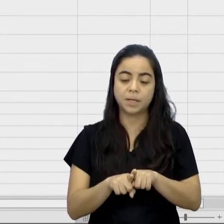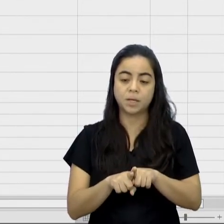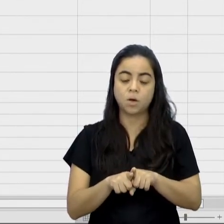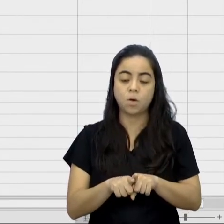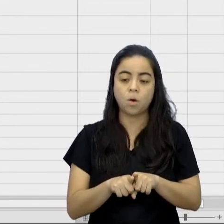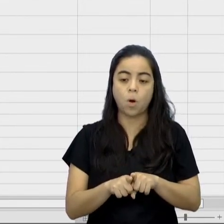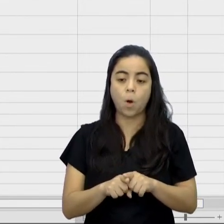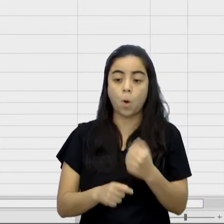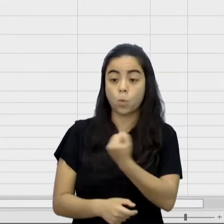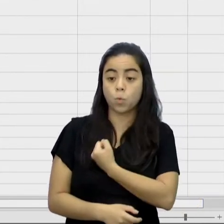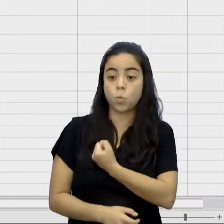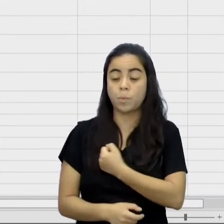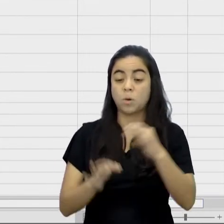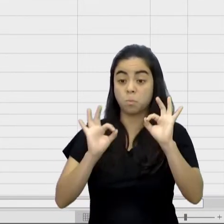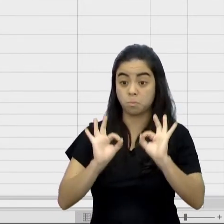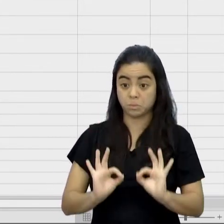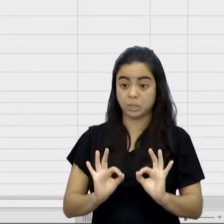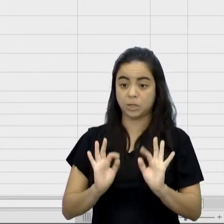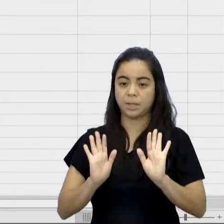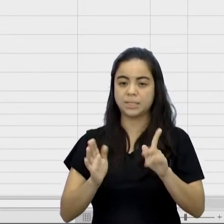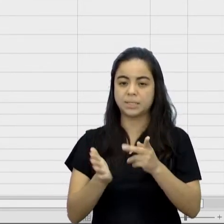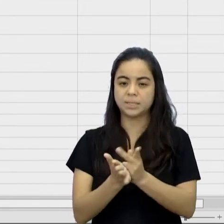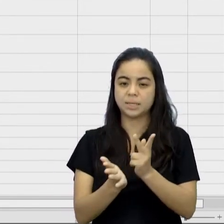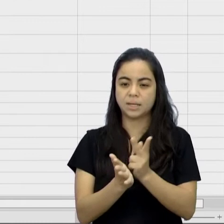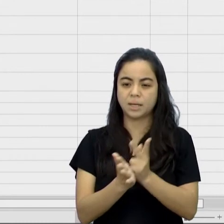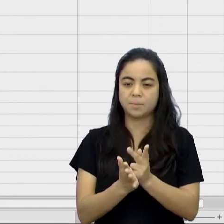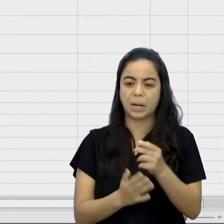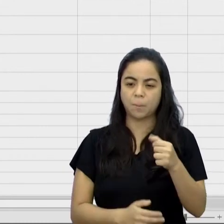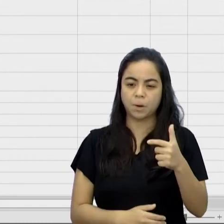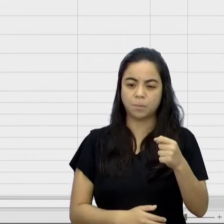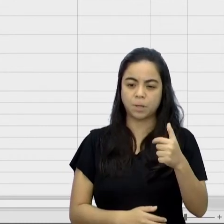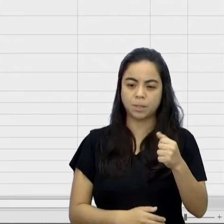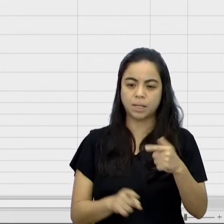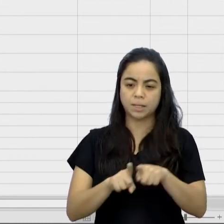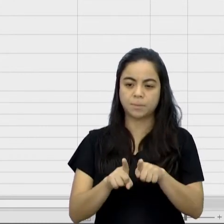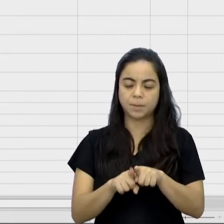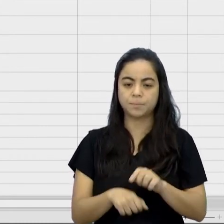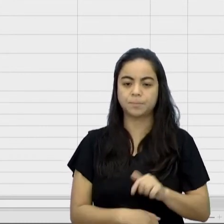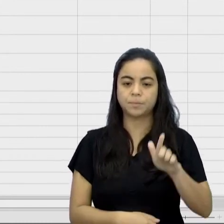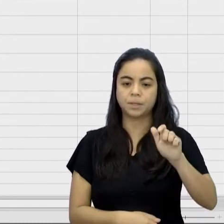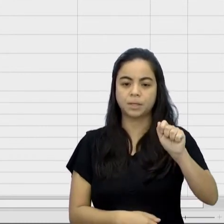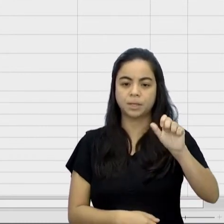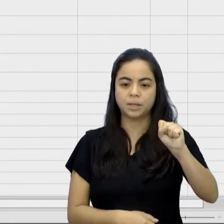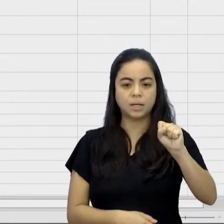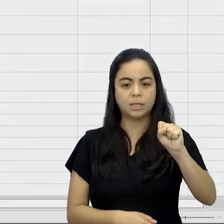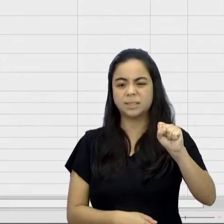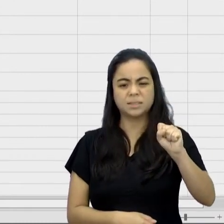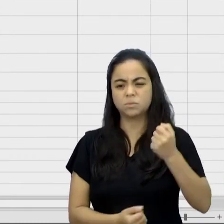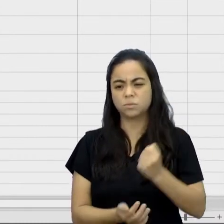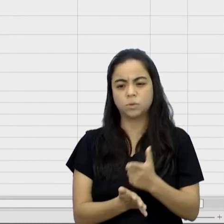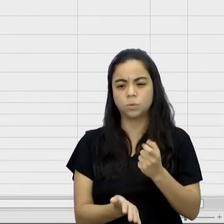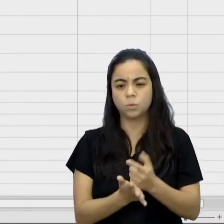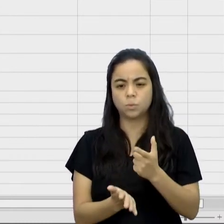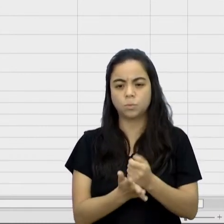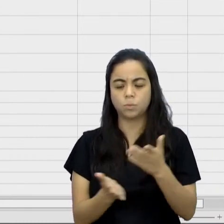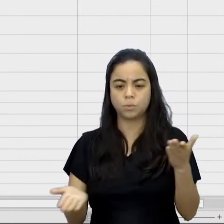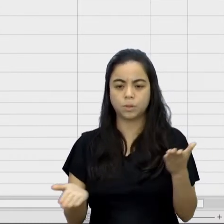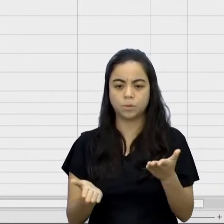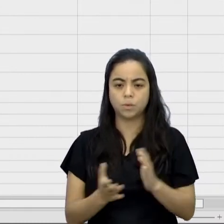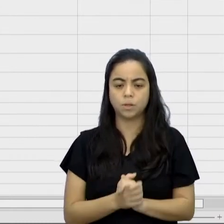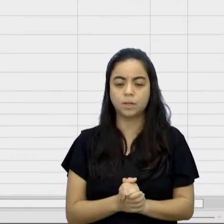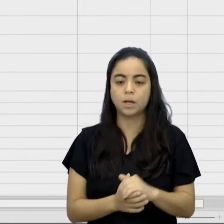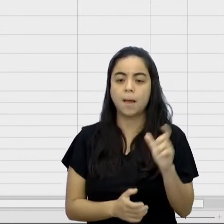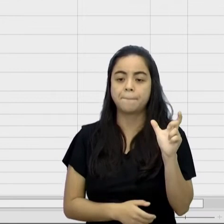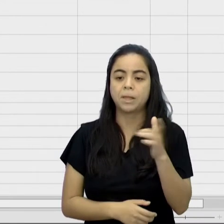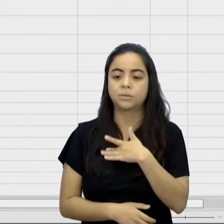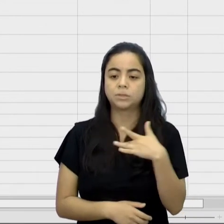em exato, mas sempre tem os centavos ali. Exatamente. Gás não acabou não comprando mesmo, porque ainda tinha meio Ok. botijão, né? O Plano plano de